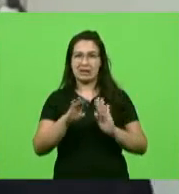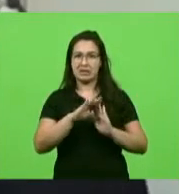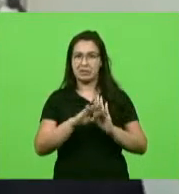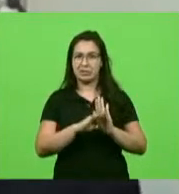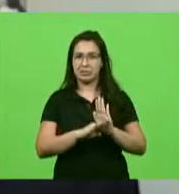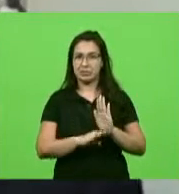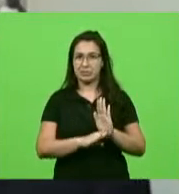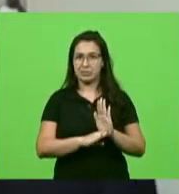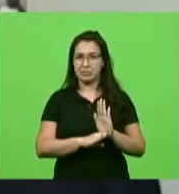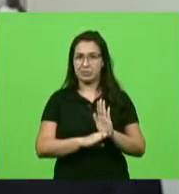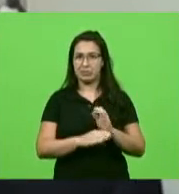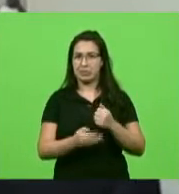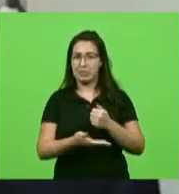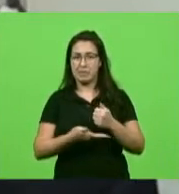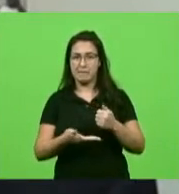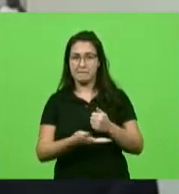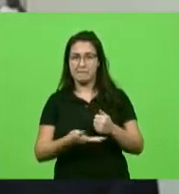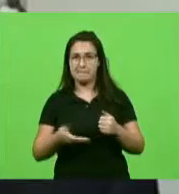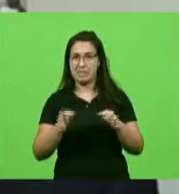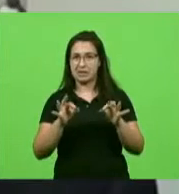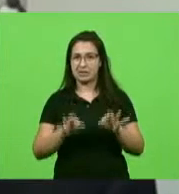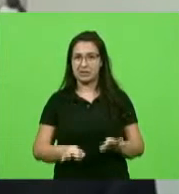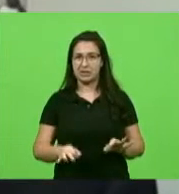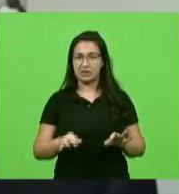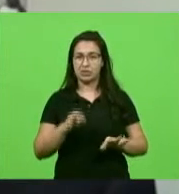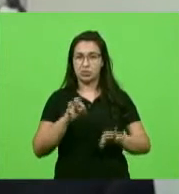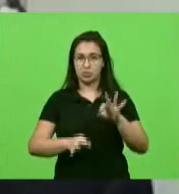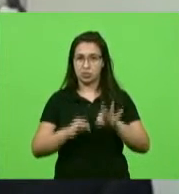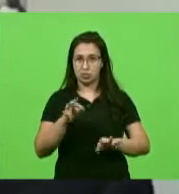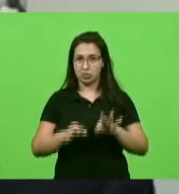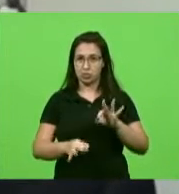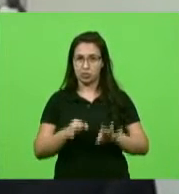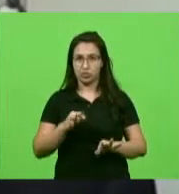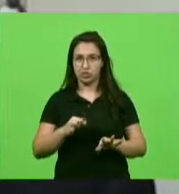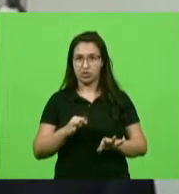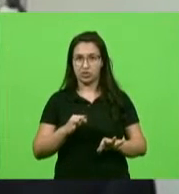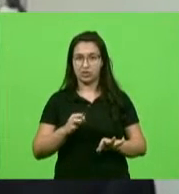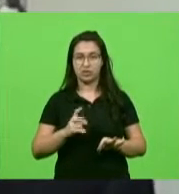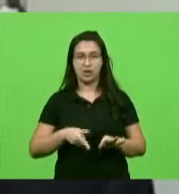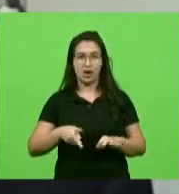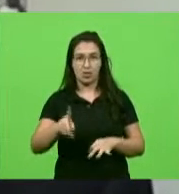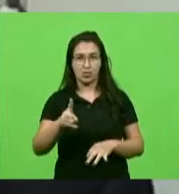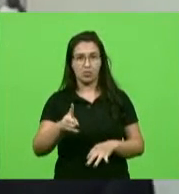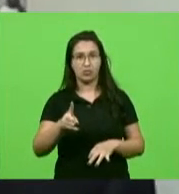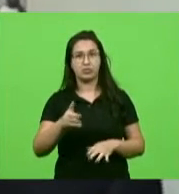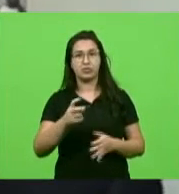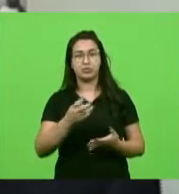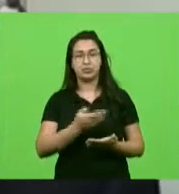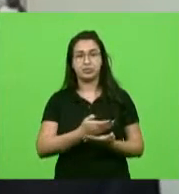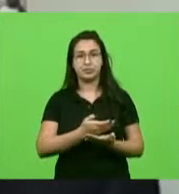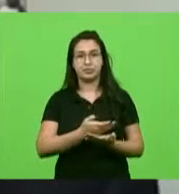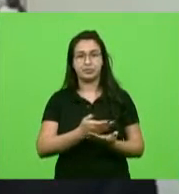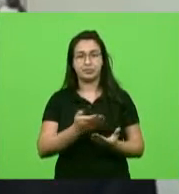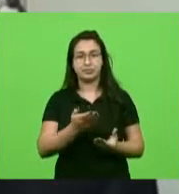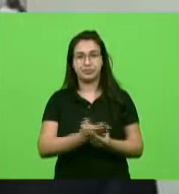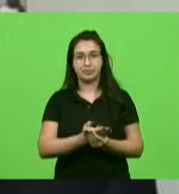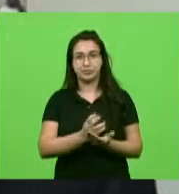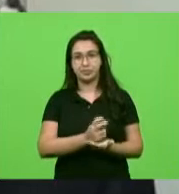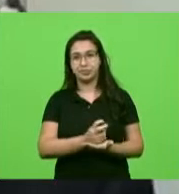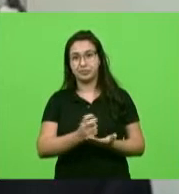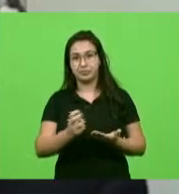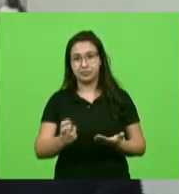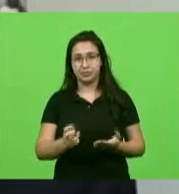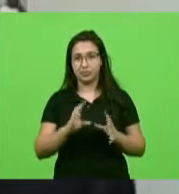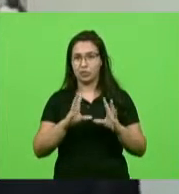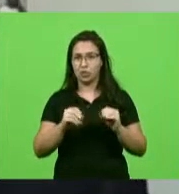de alimentar justa causa ao prosseguimento do processo de impeachment em todas as suas